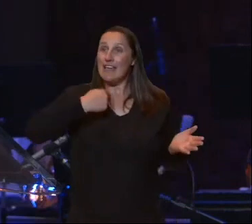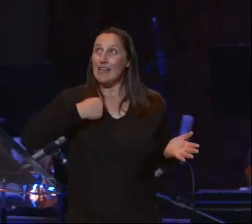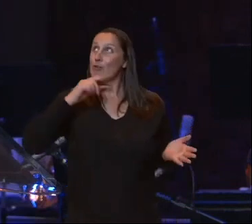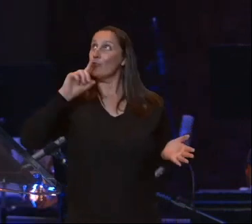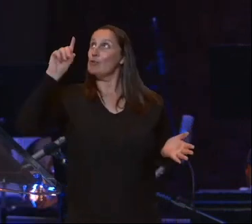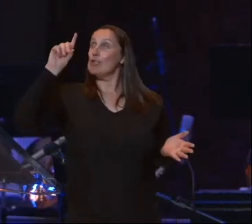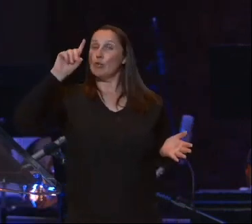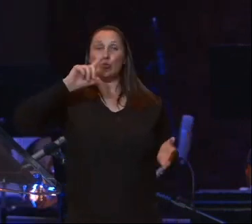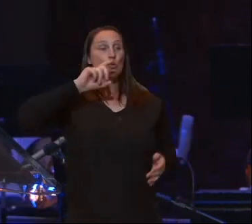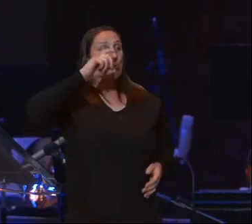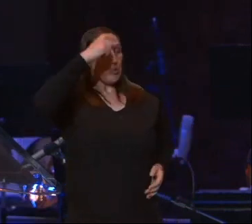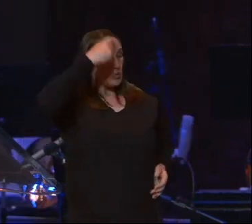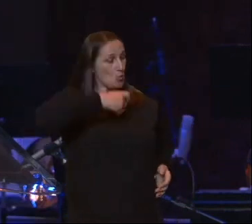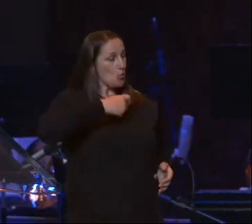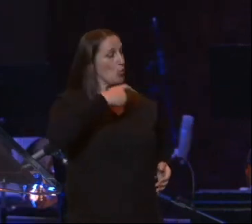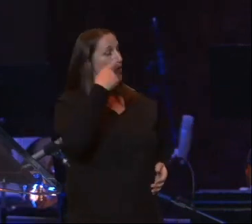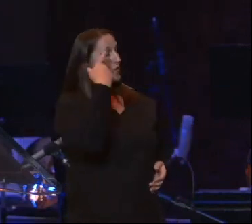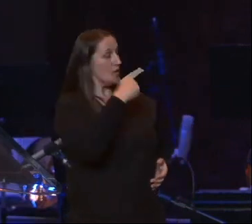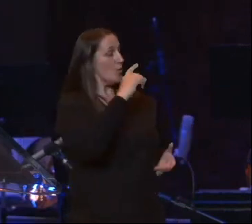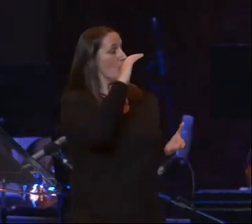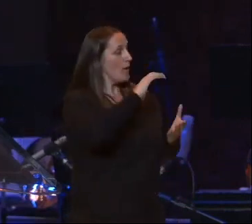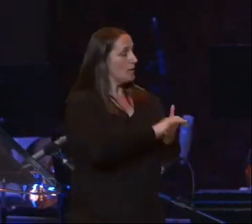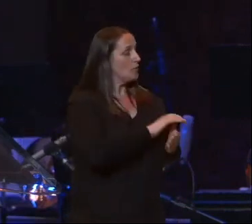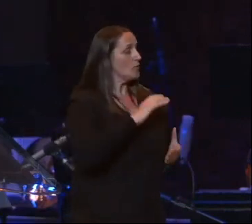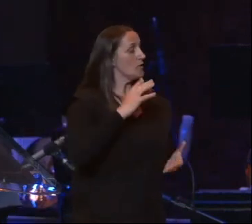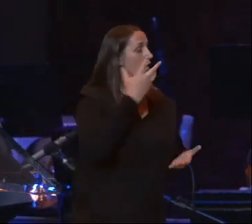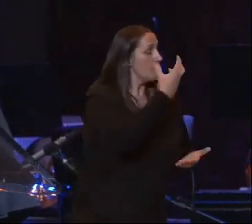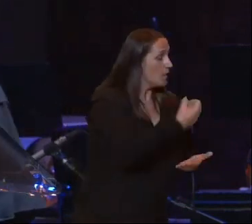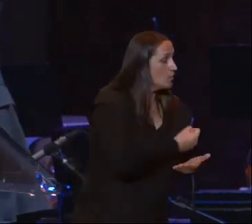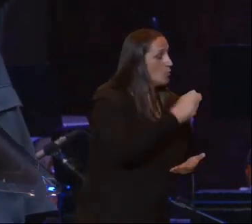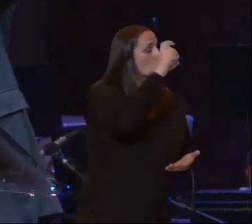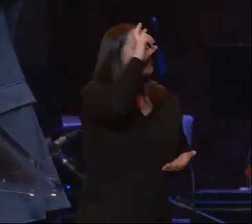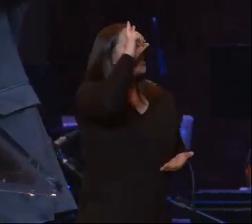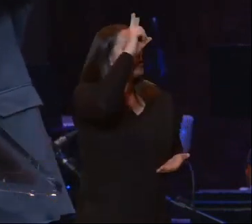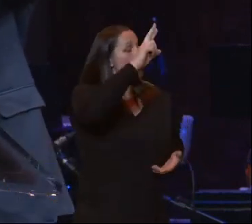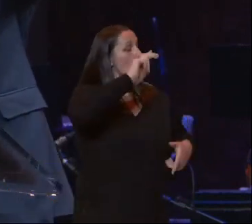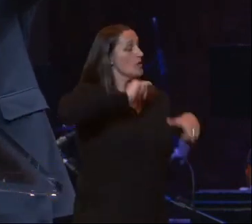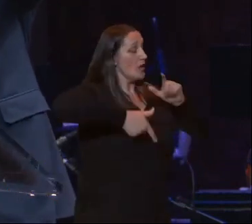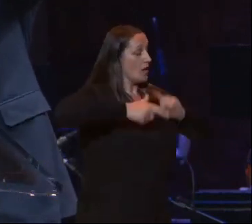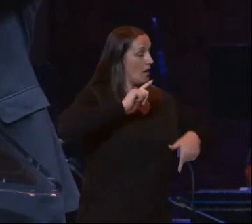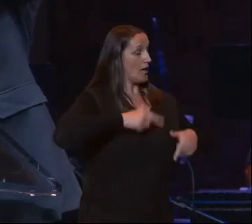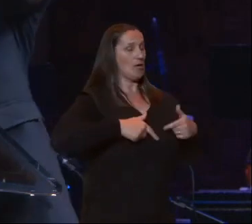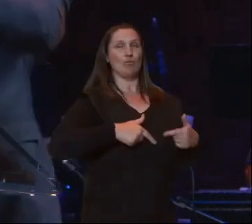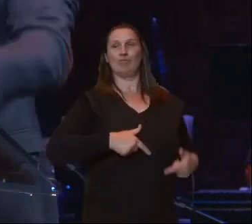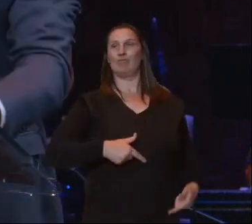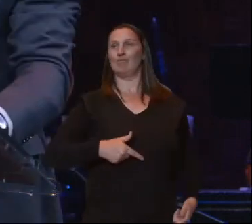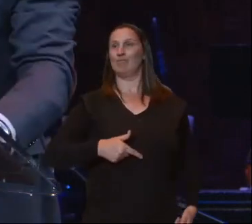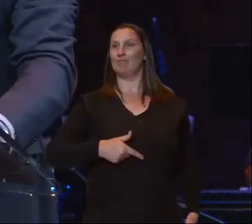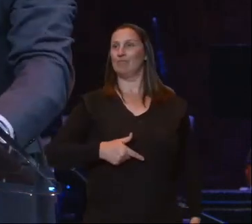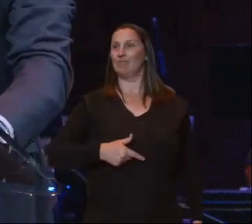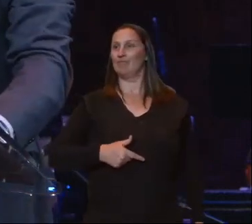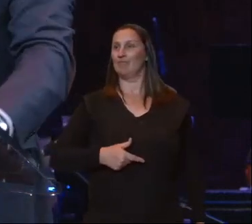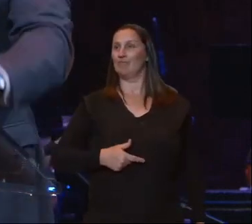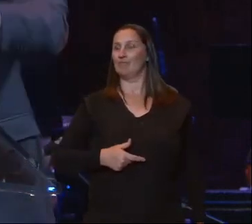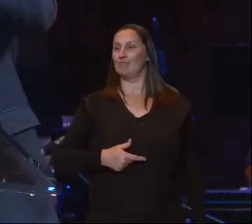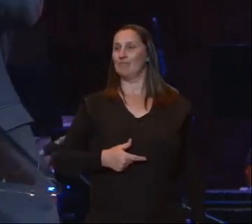marido, o teu resgatador, o Senhor de Israel é o meu nome.